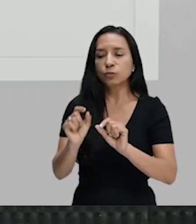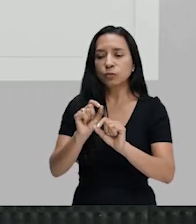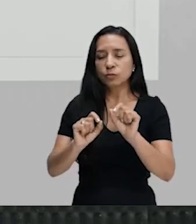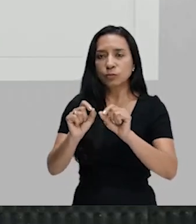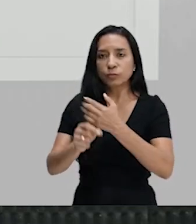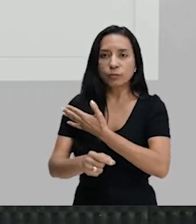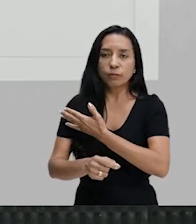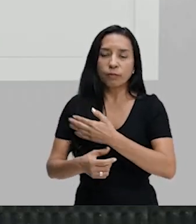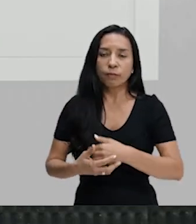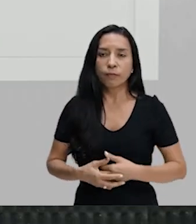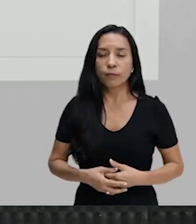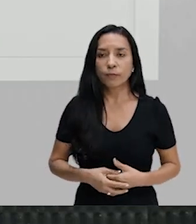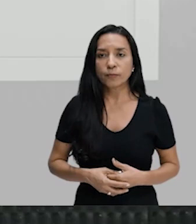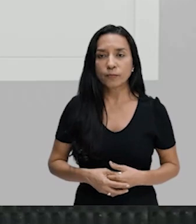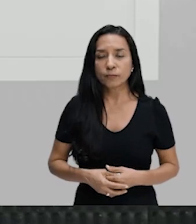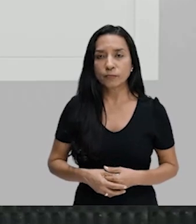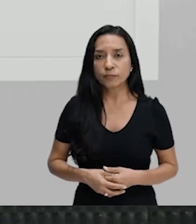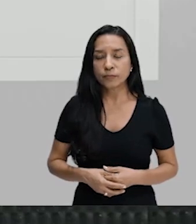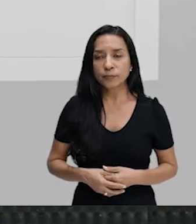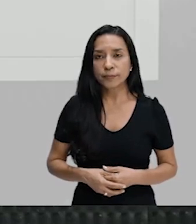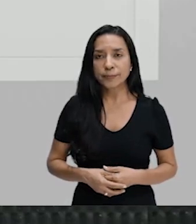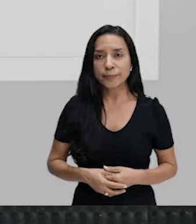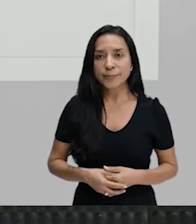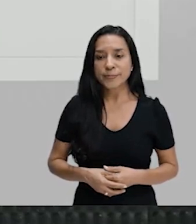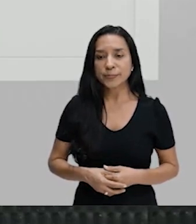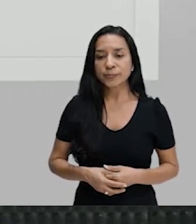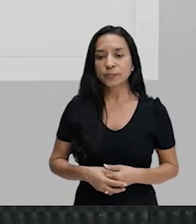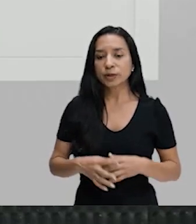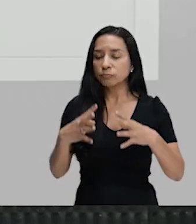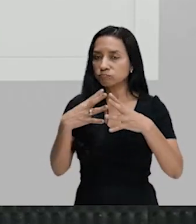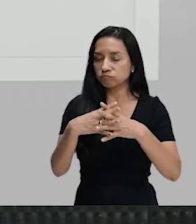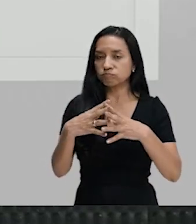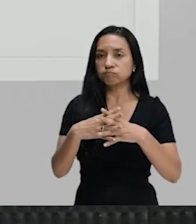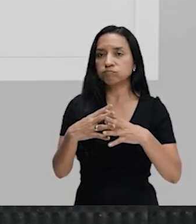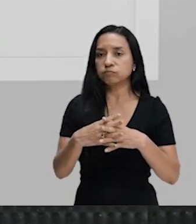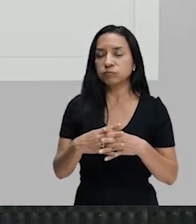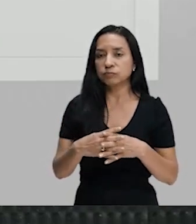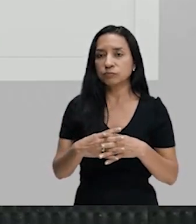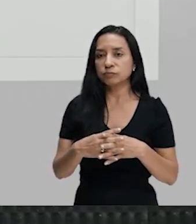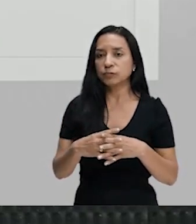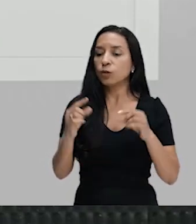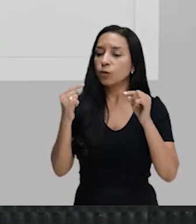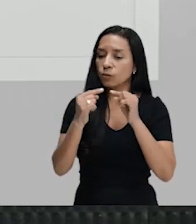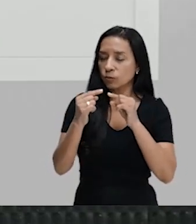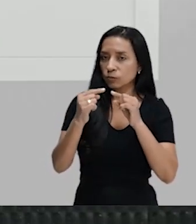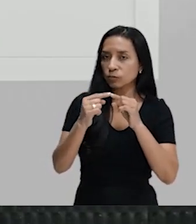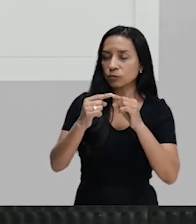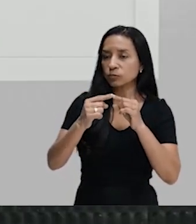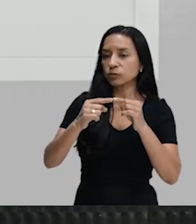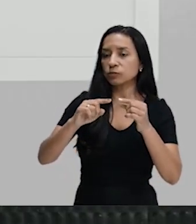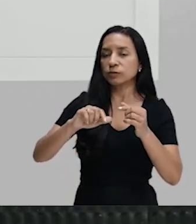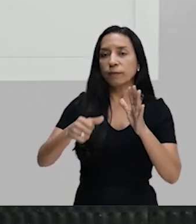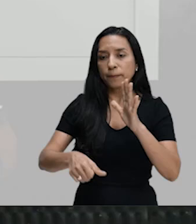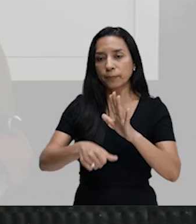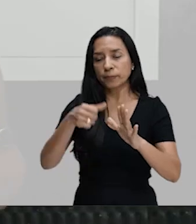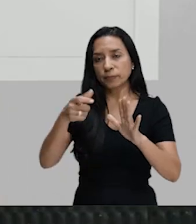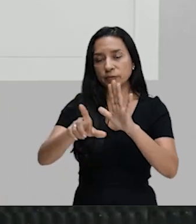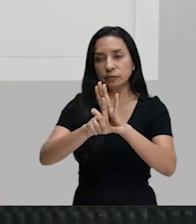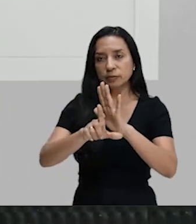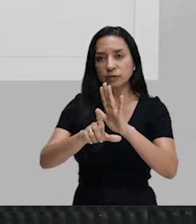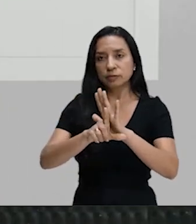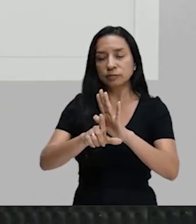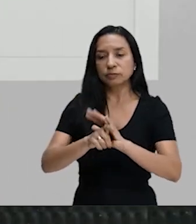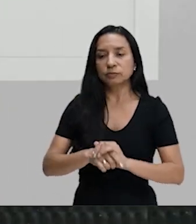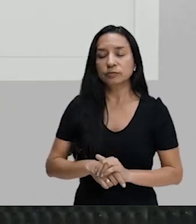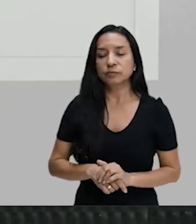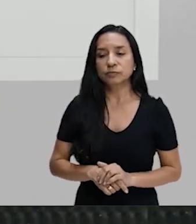Então, só essa correção para poder não confundir. Ok? Então, a primeira lei diz o seguinte, diz